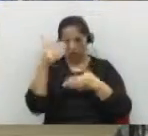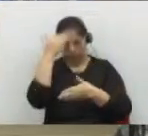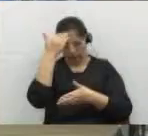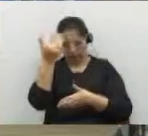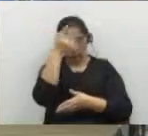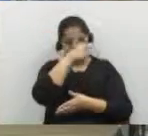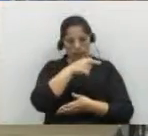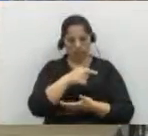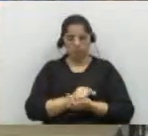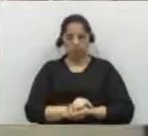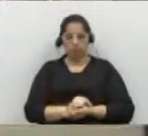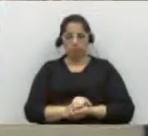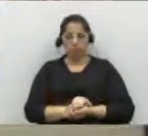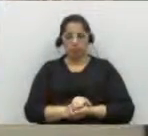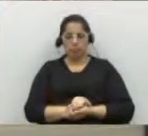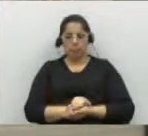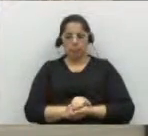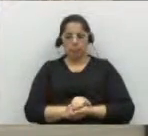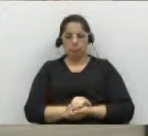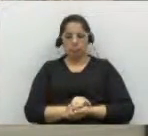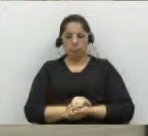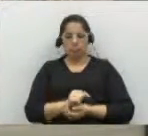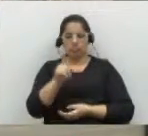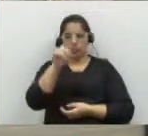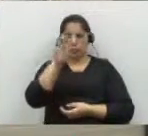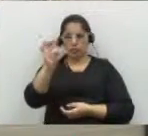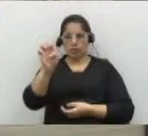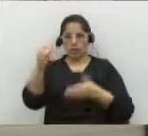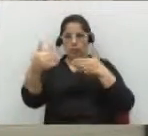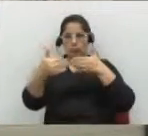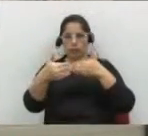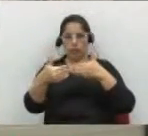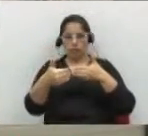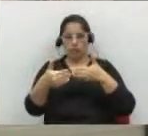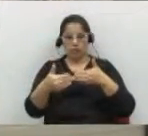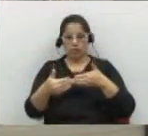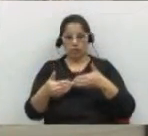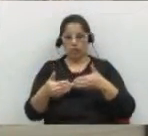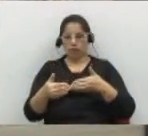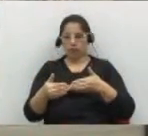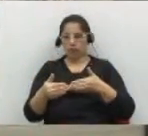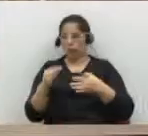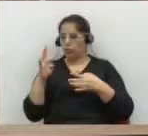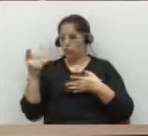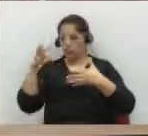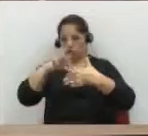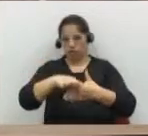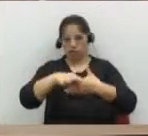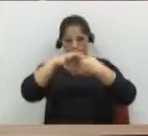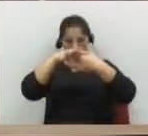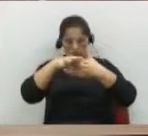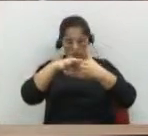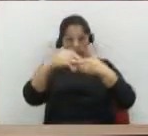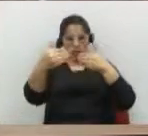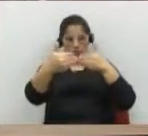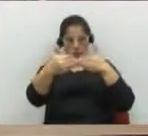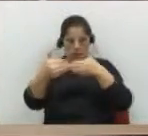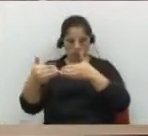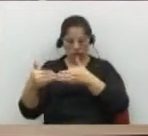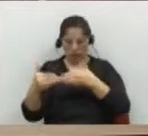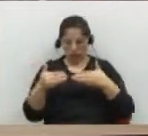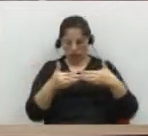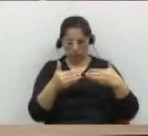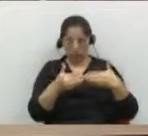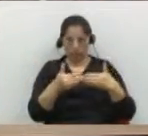Obrigado. Vereador Zé Damix. Concordo. Havendo concordância entre todos os líderes,